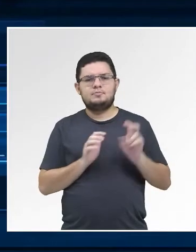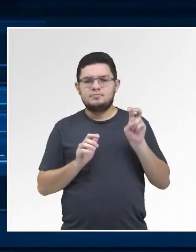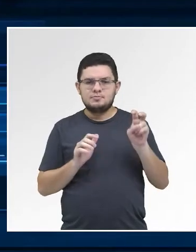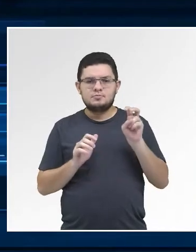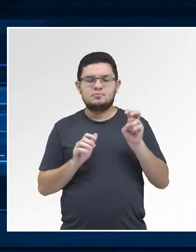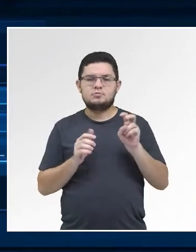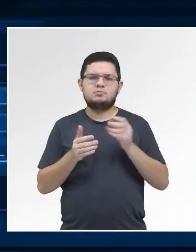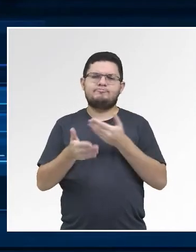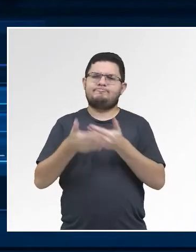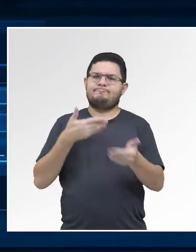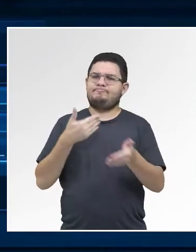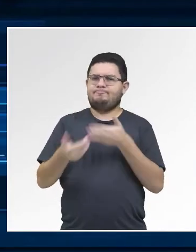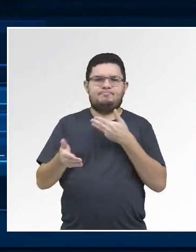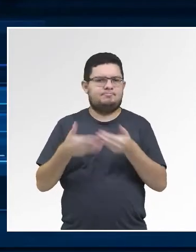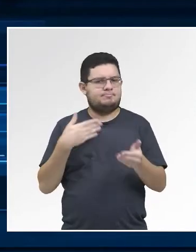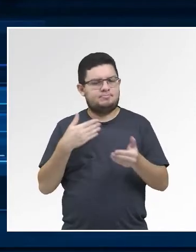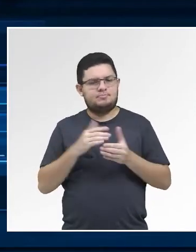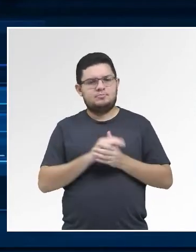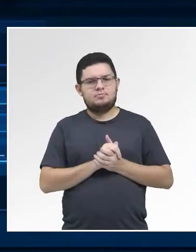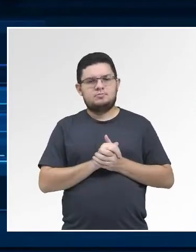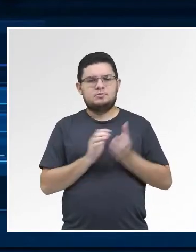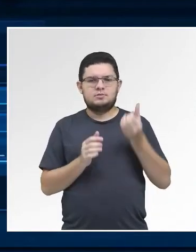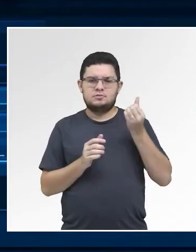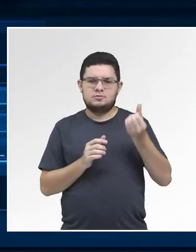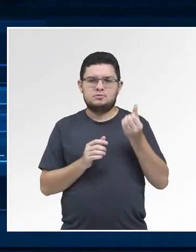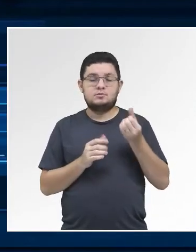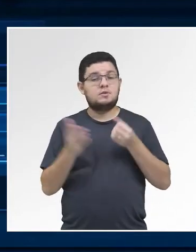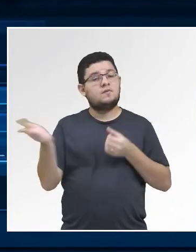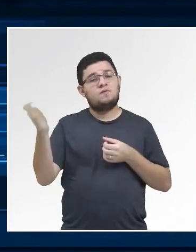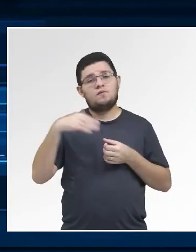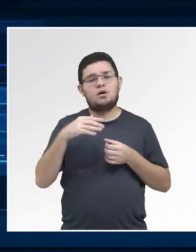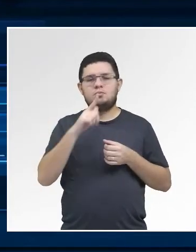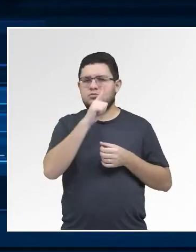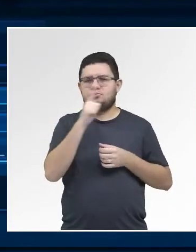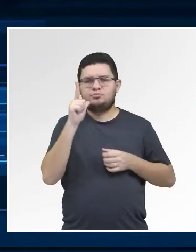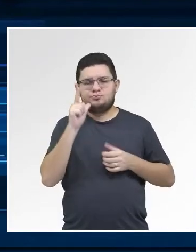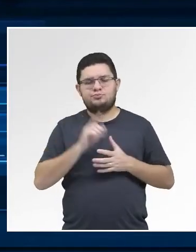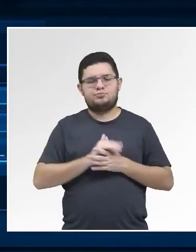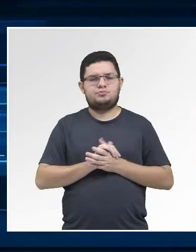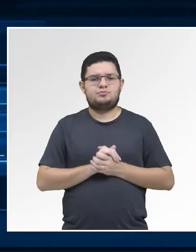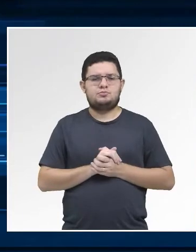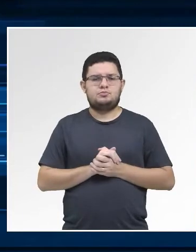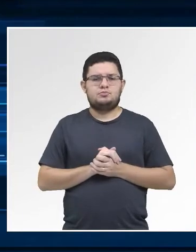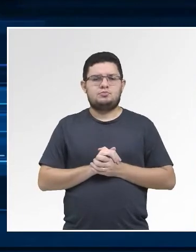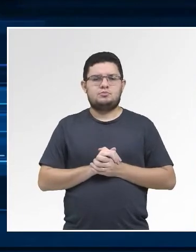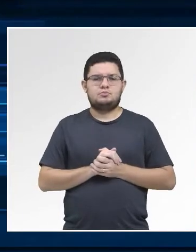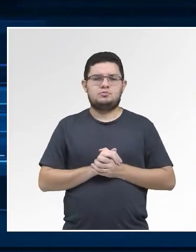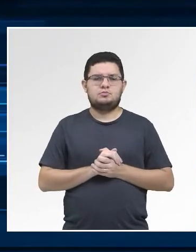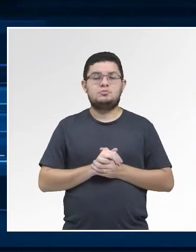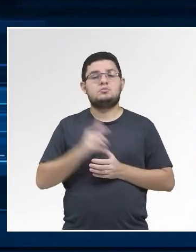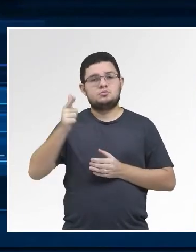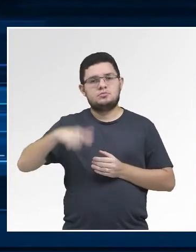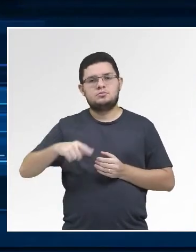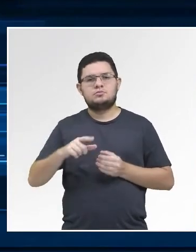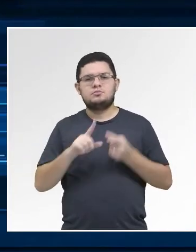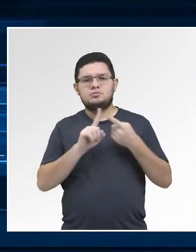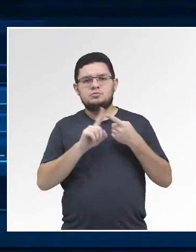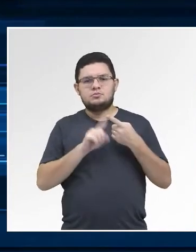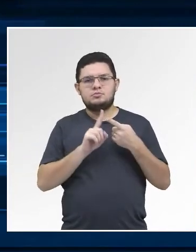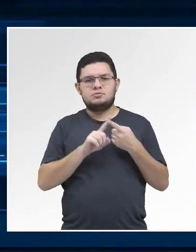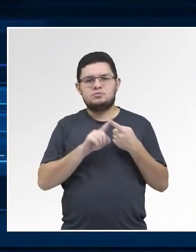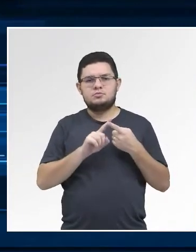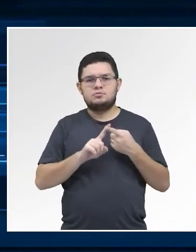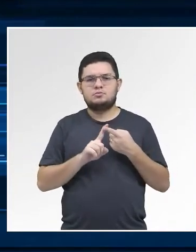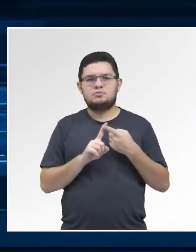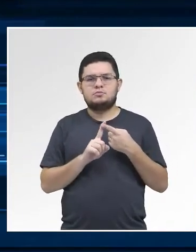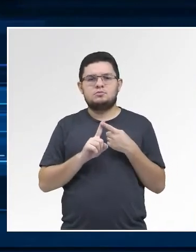Anyway. De qualquer maneira, let's have a snack. Vamos lanchar. Understanding the dialogue. We are very